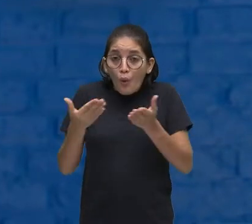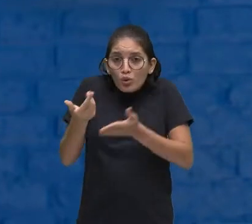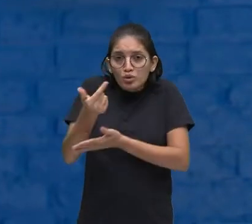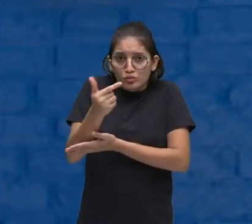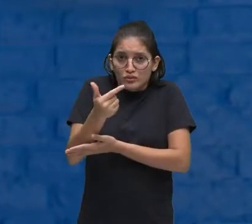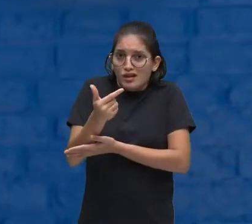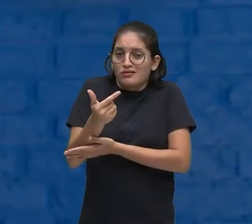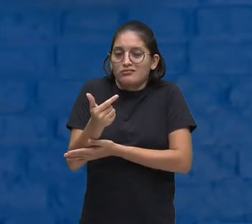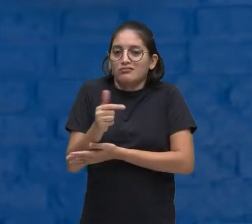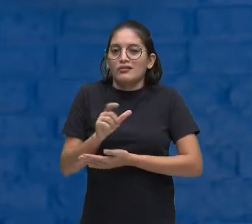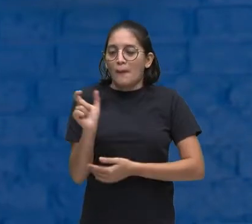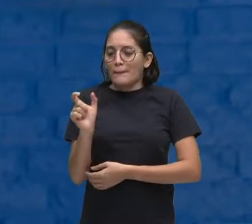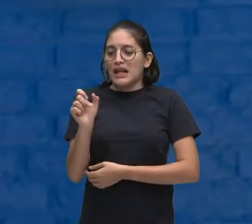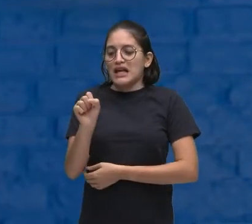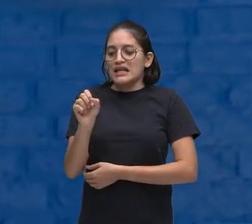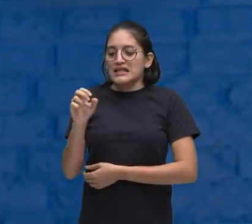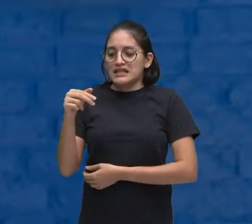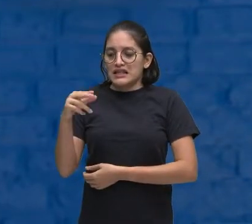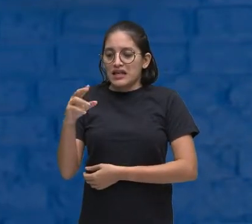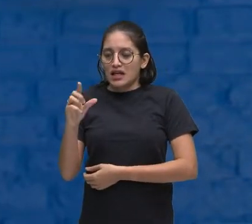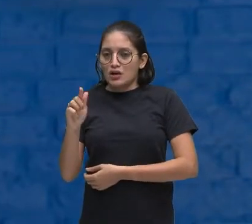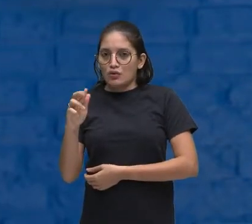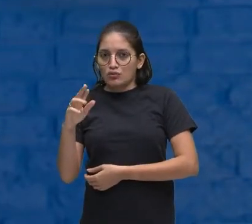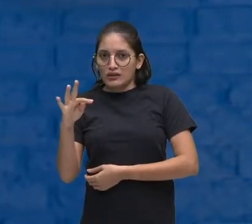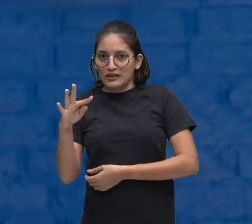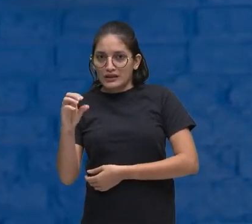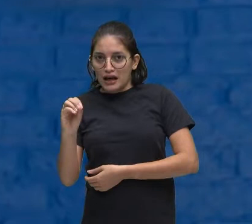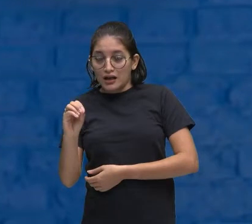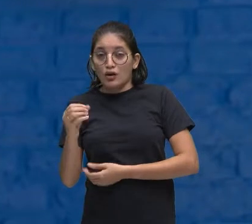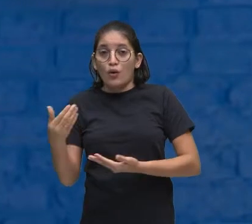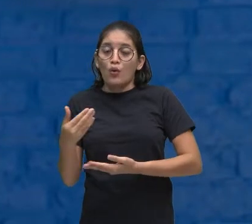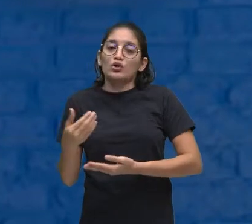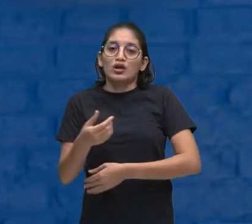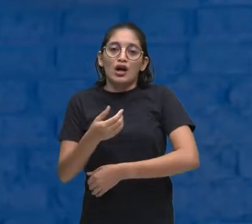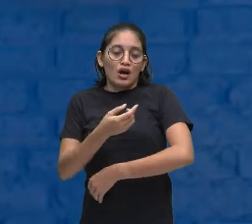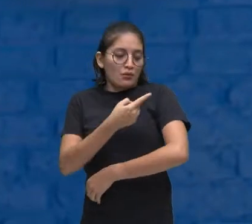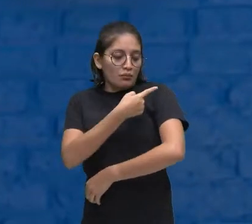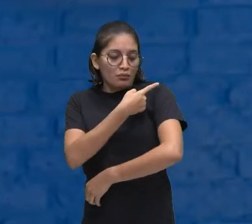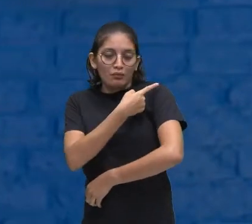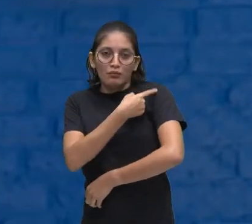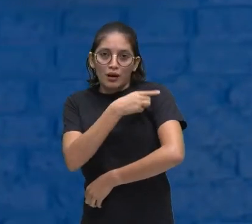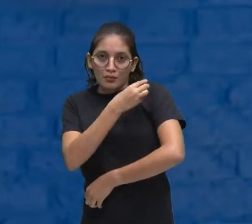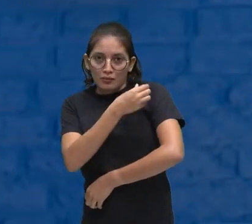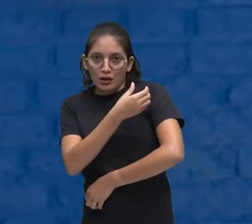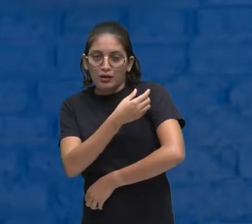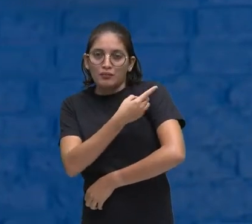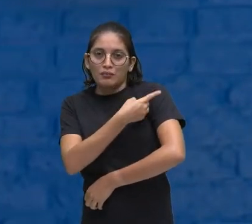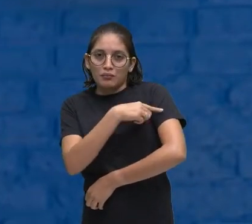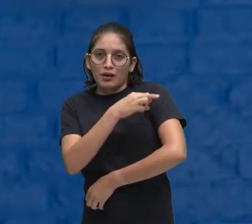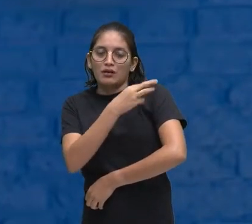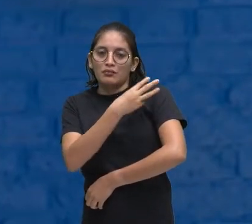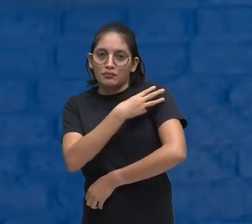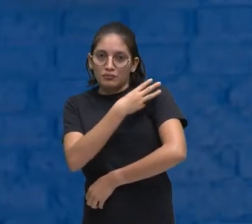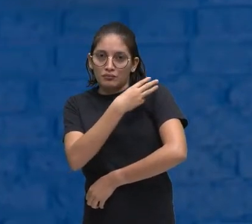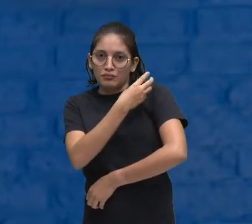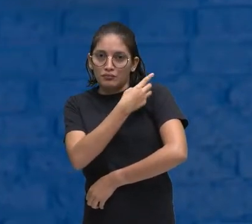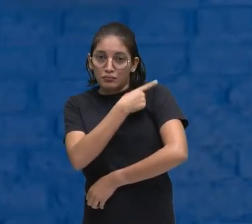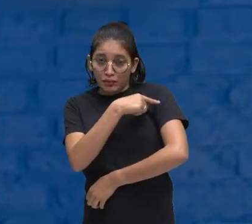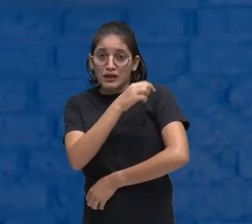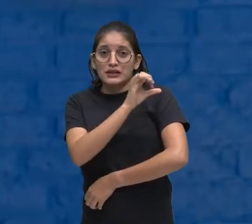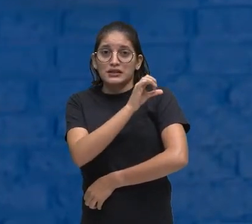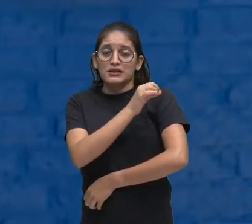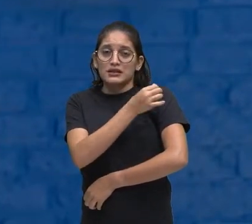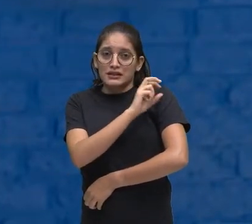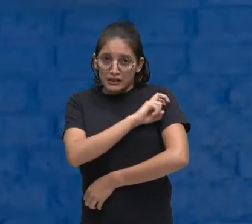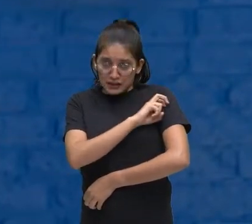mais. Então anos iniciais, anos finais e ensino médio. Anteriormente não, era só